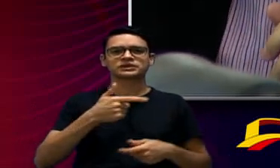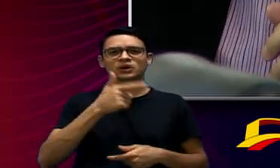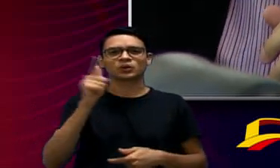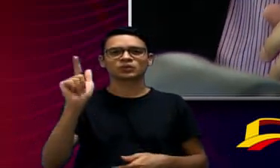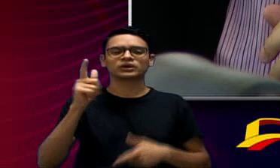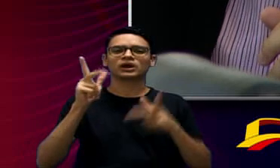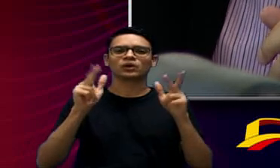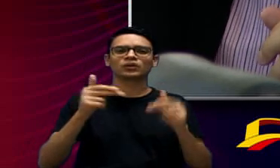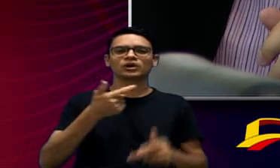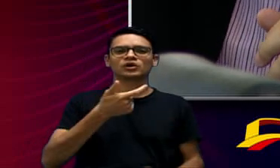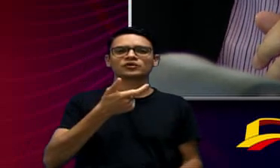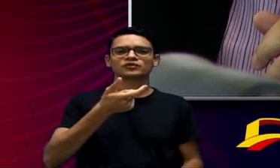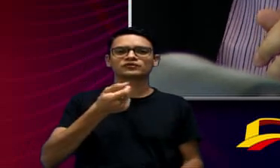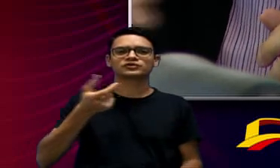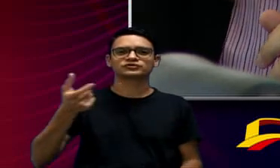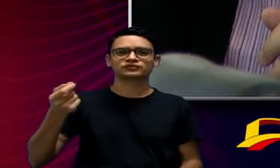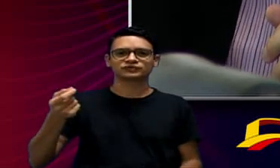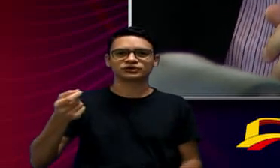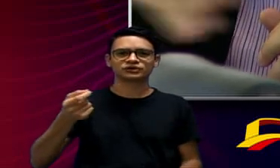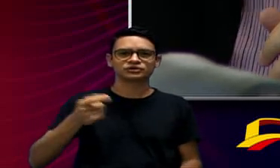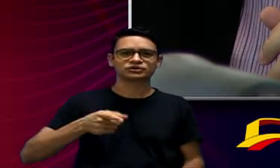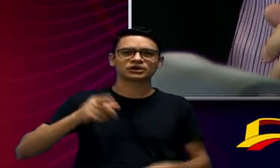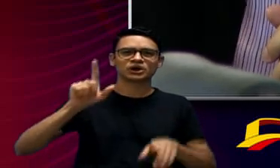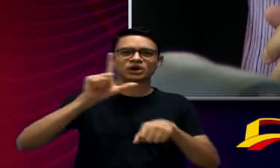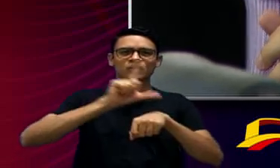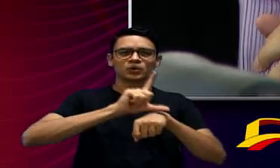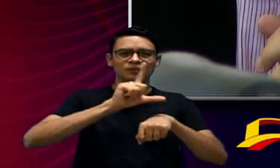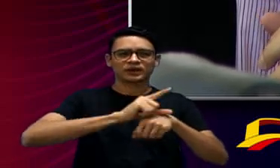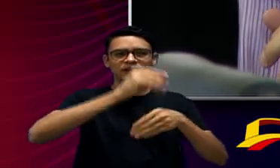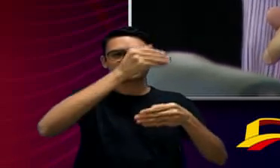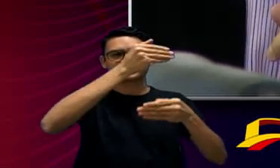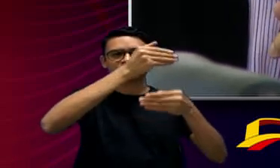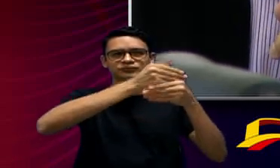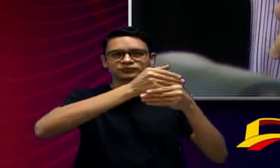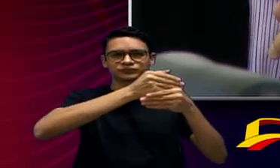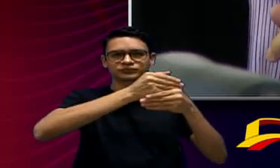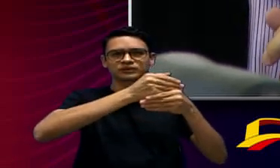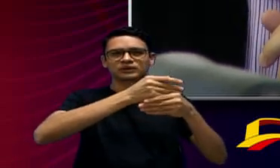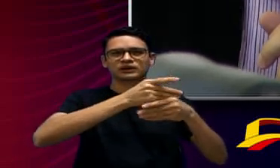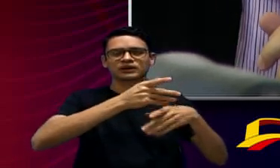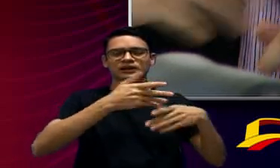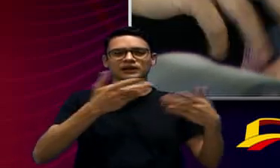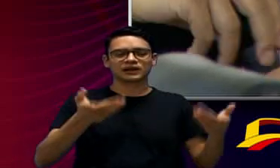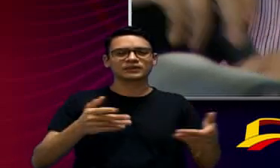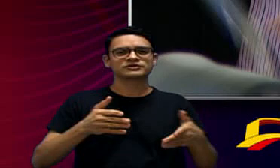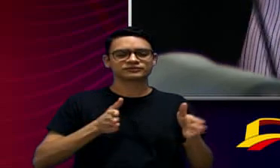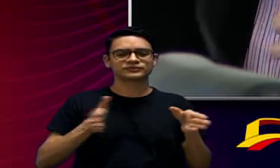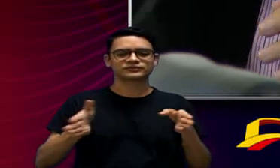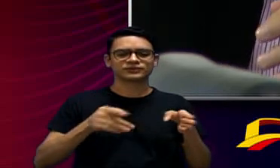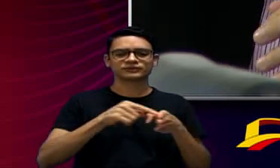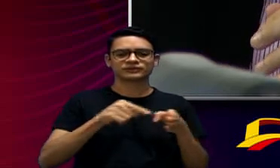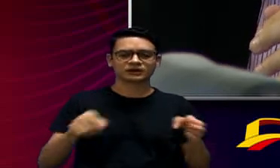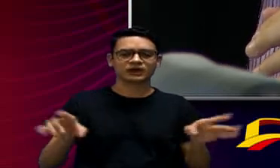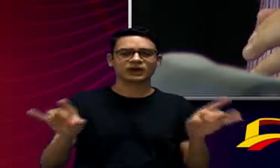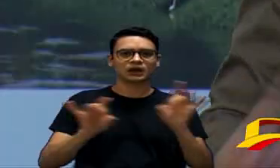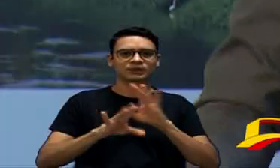2020, soldaram porta de comércio lá em São Paulo, é isso que eles fizeram. Mas está acabando essa fase, pode ter certeza. Vai acabar, se Deus